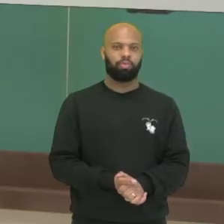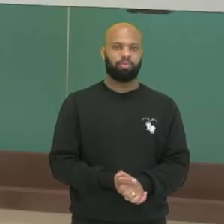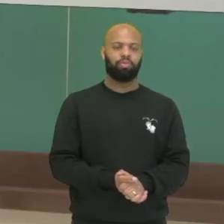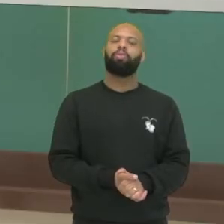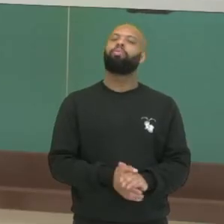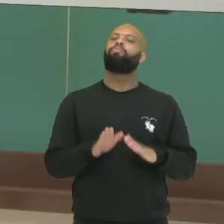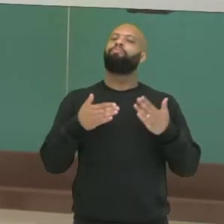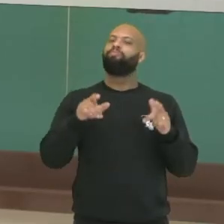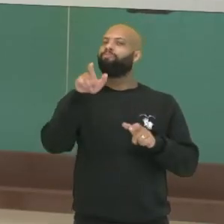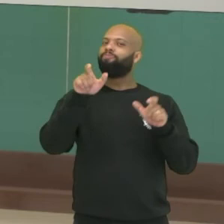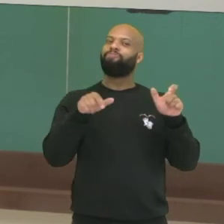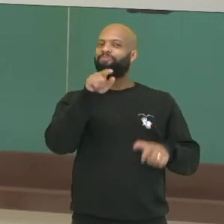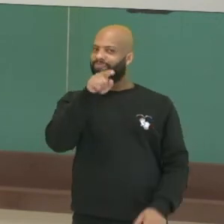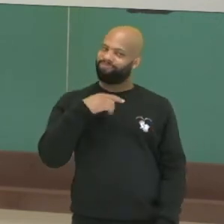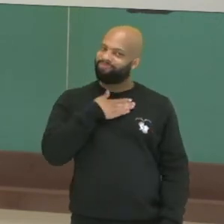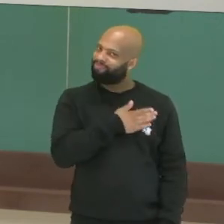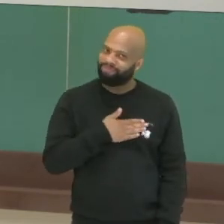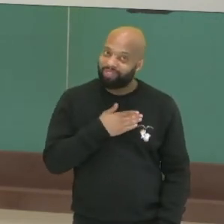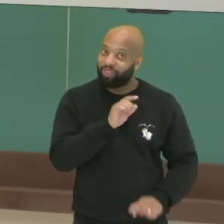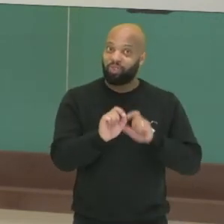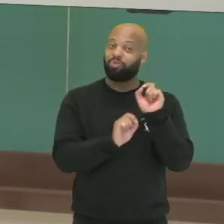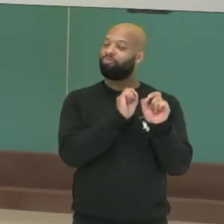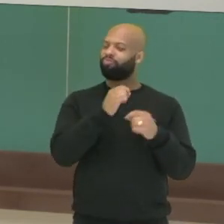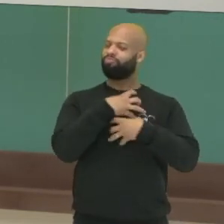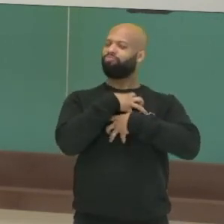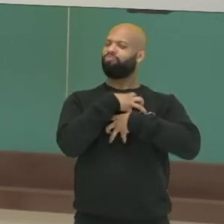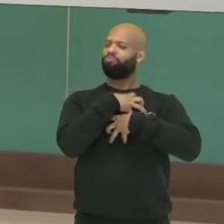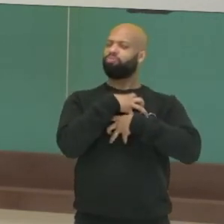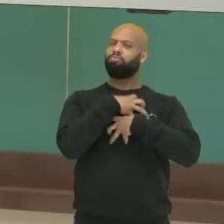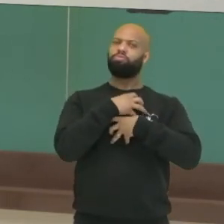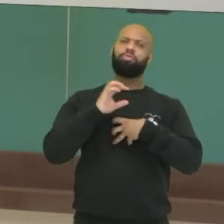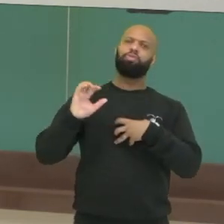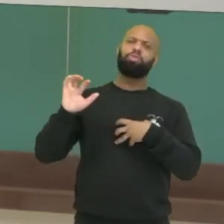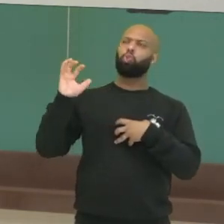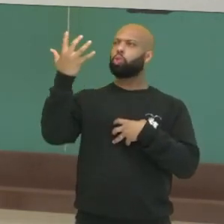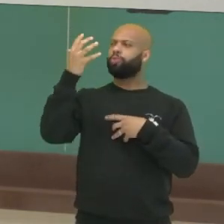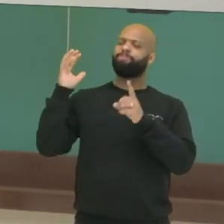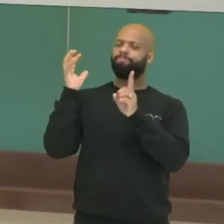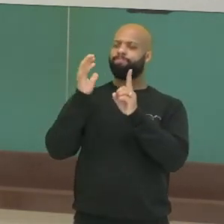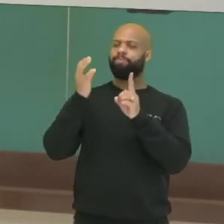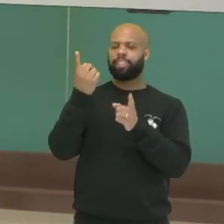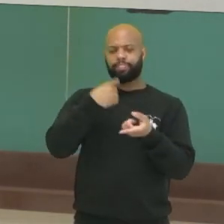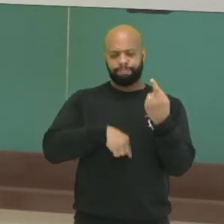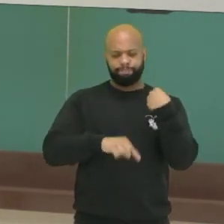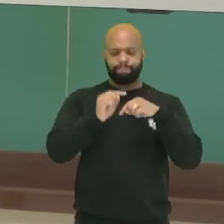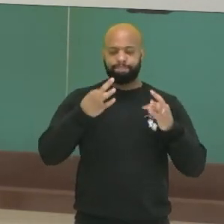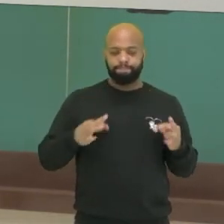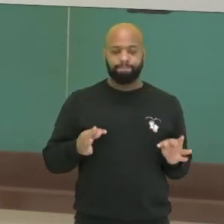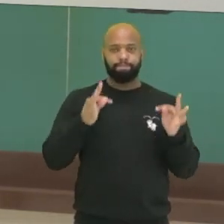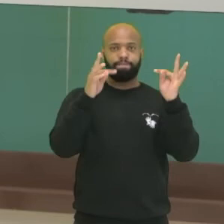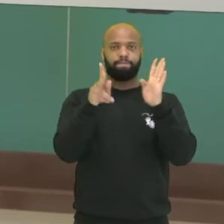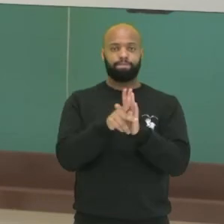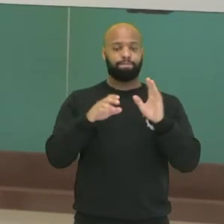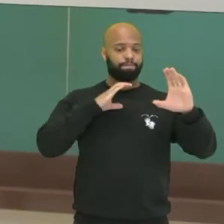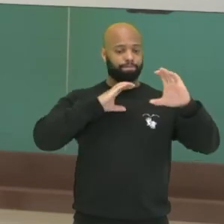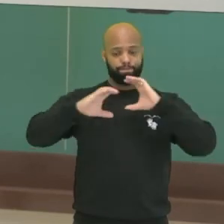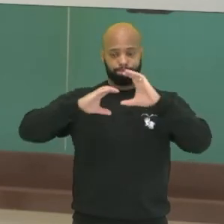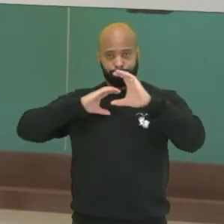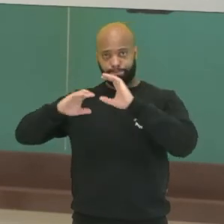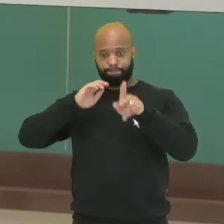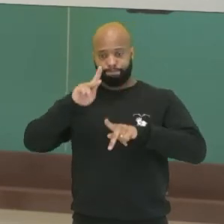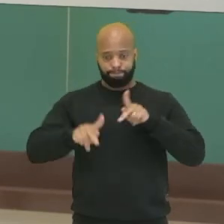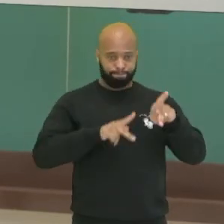E aí, galera, pensaram quais os efeitos dos avanços tecnológicos para a comunicação de massa?